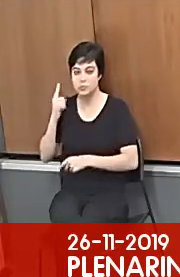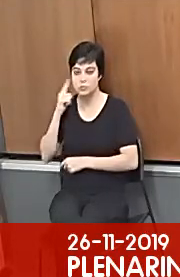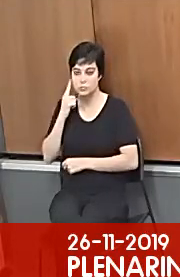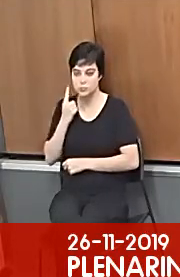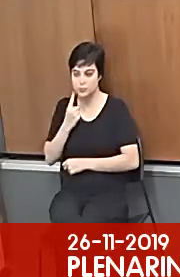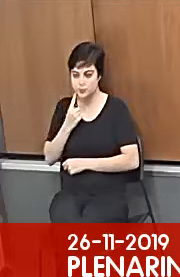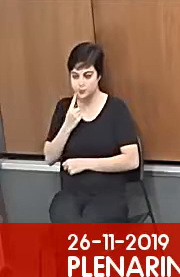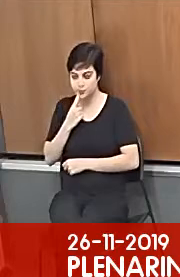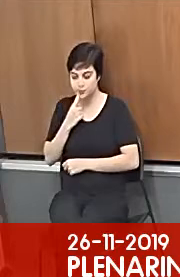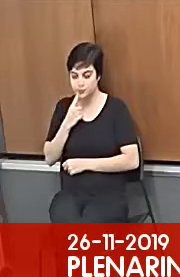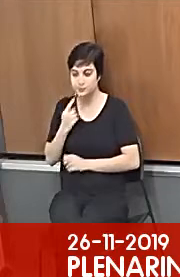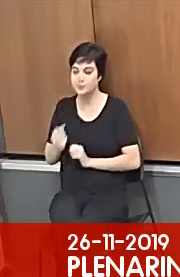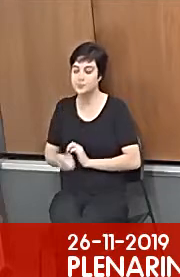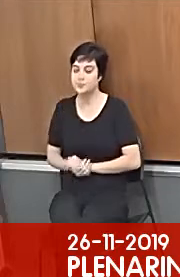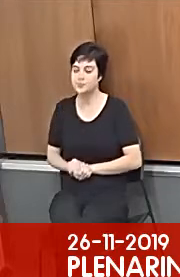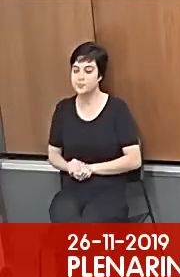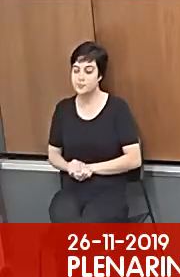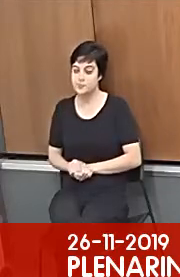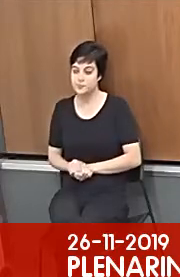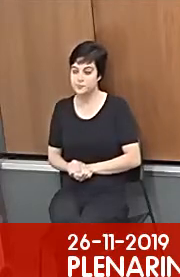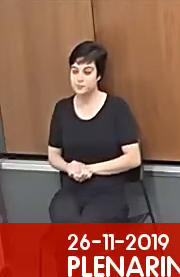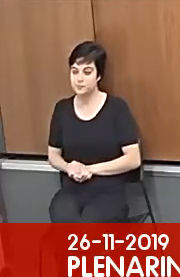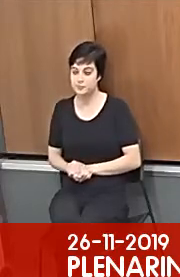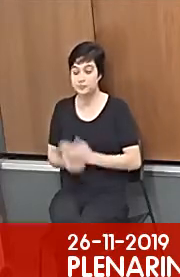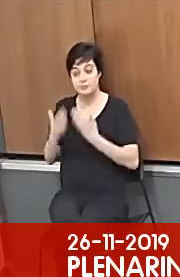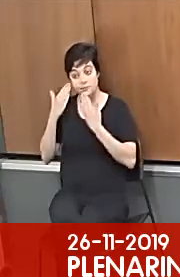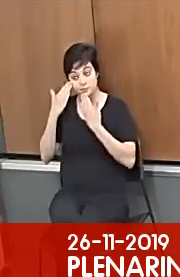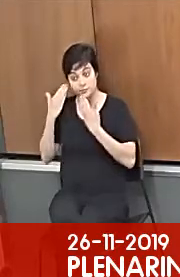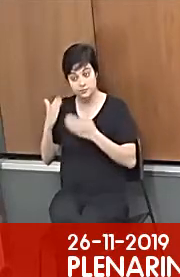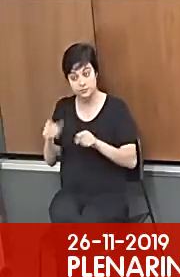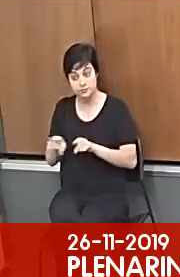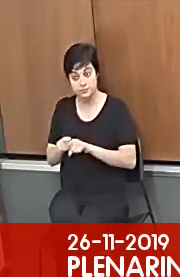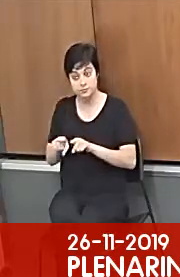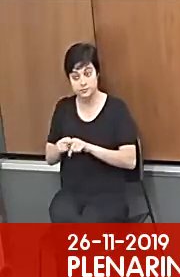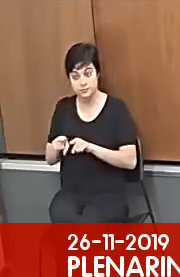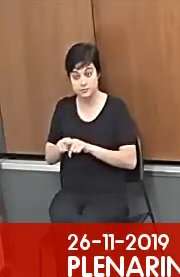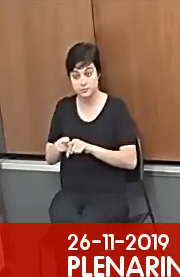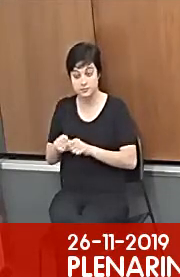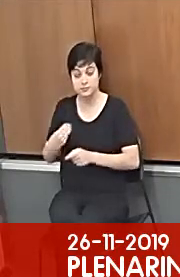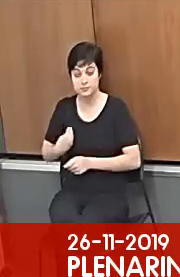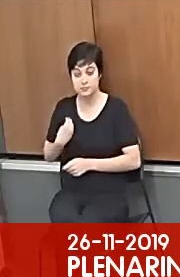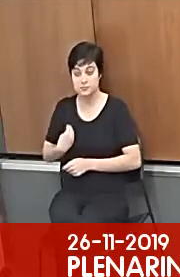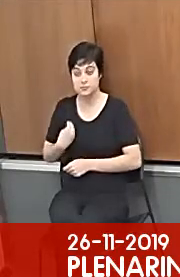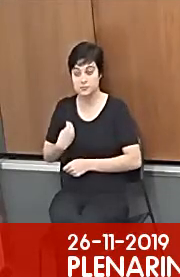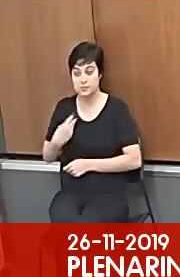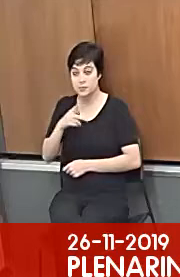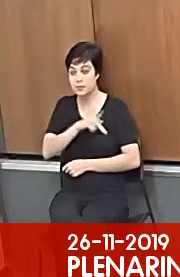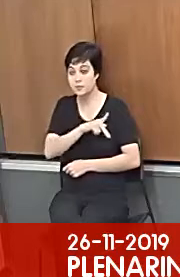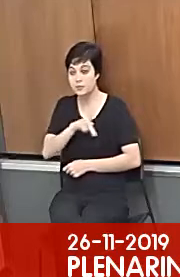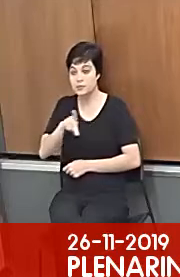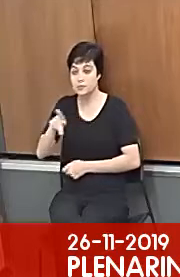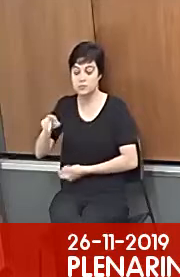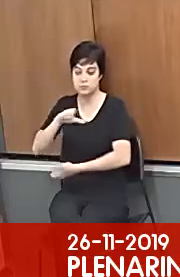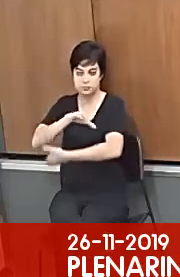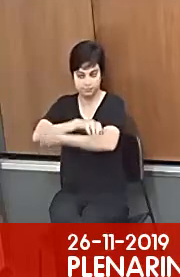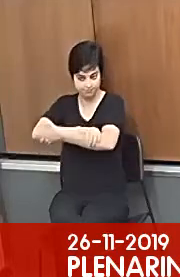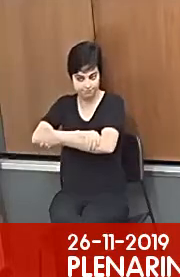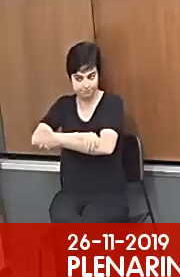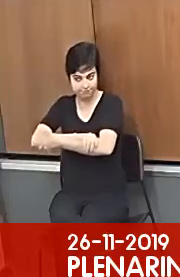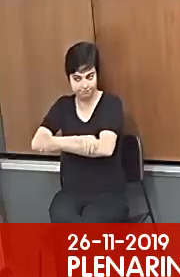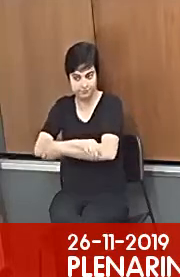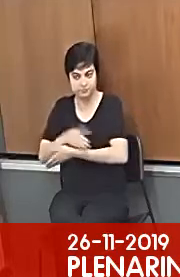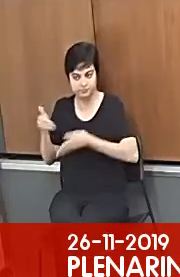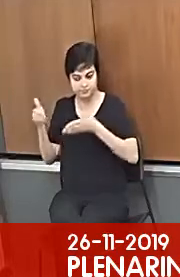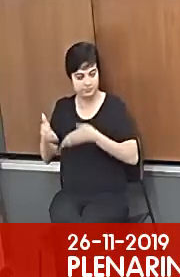da Arquidiocese de Belo Horizonte. Agradeço também a presença do presidente da Associação do Surdo de Minas Gerais, que